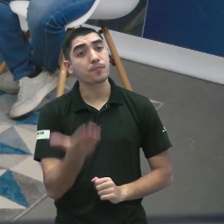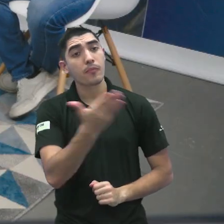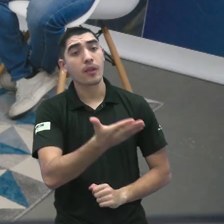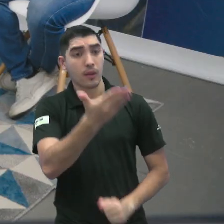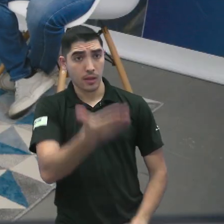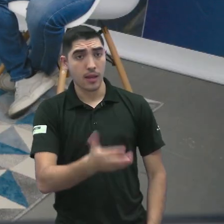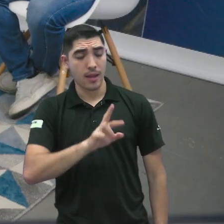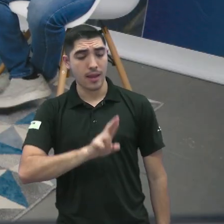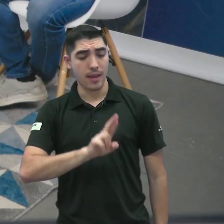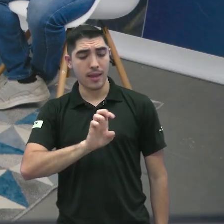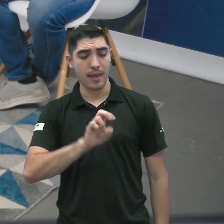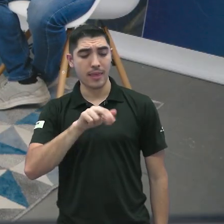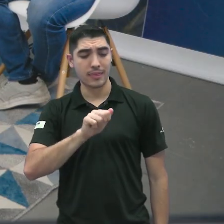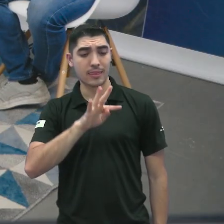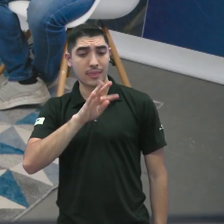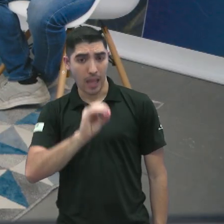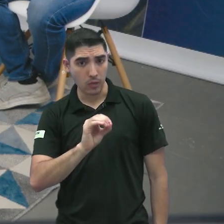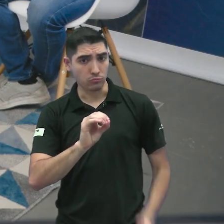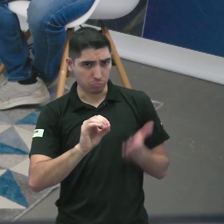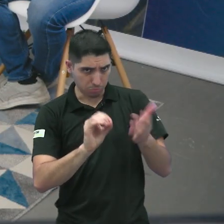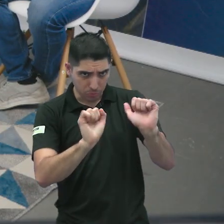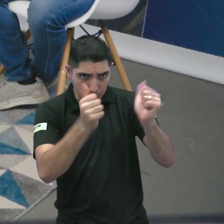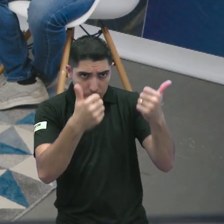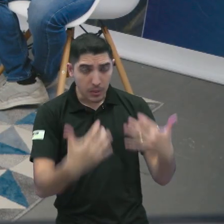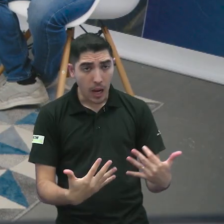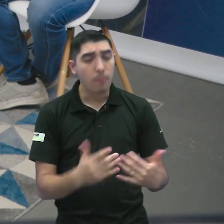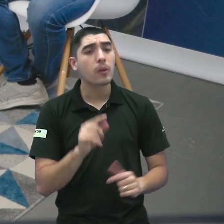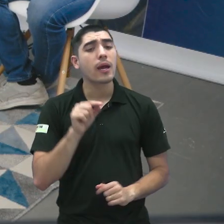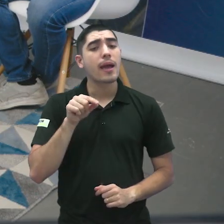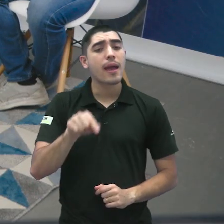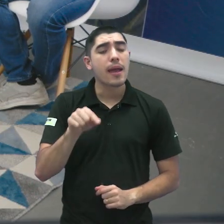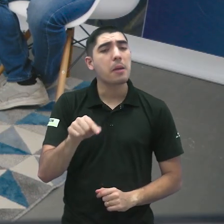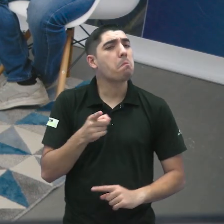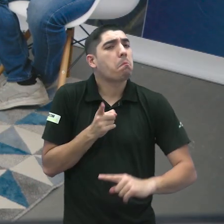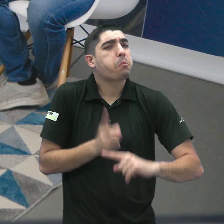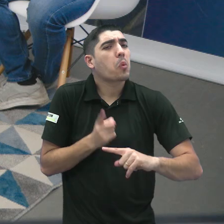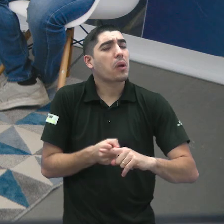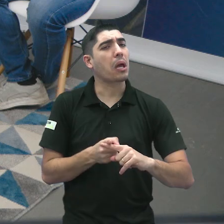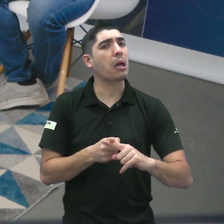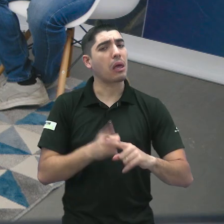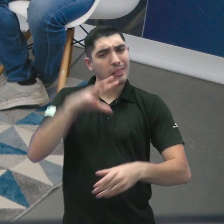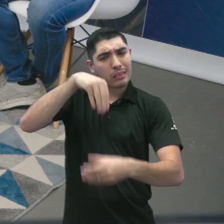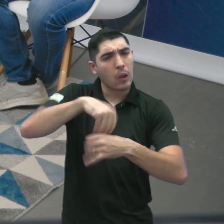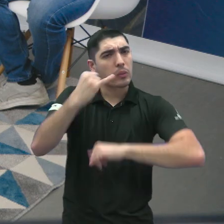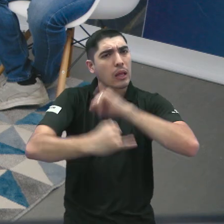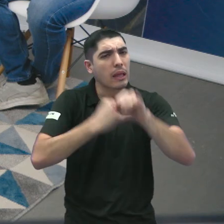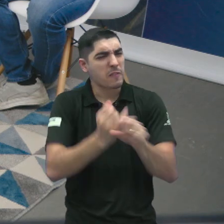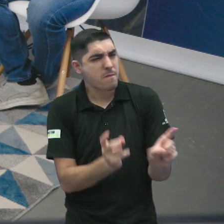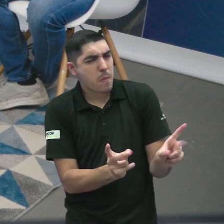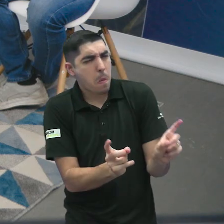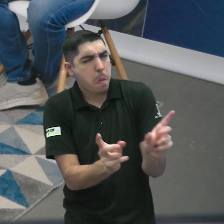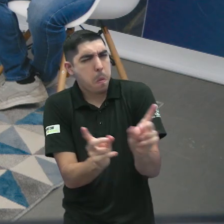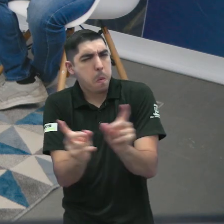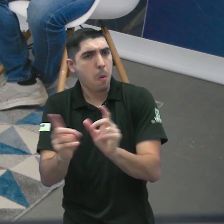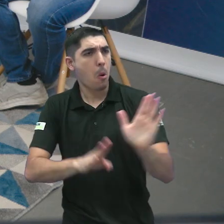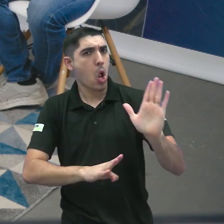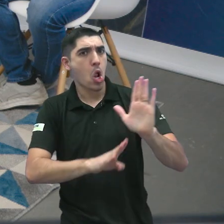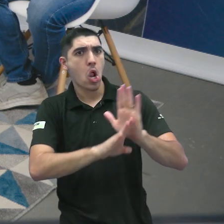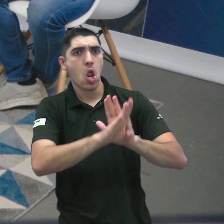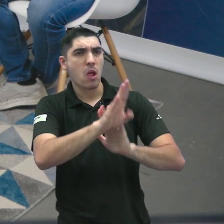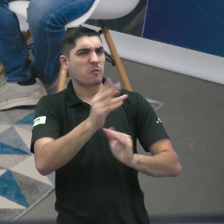você. Quais os fatores, né, devem manter esse crescimento do e-commerce nos próximos